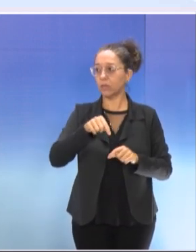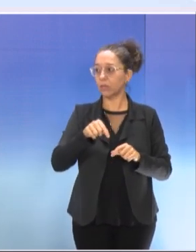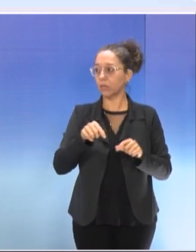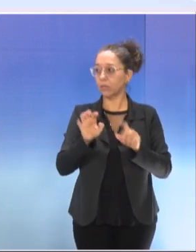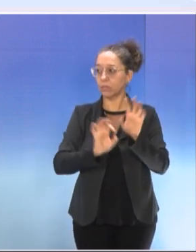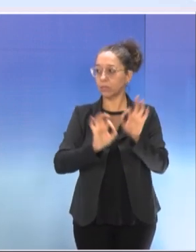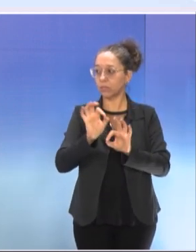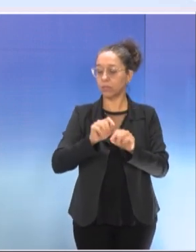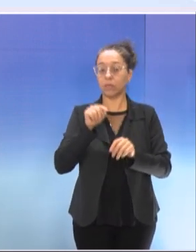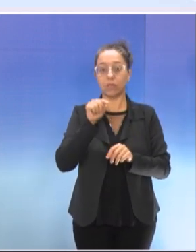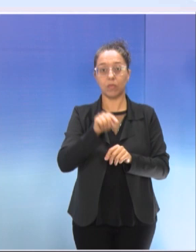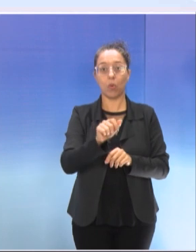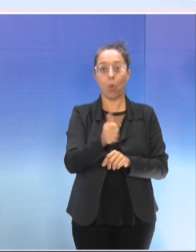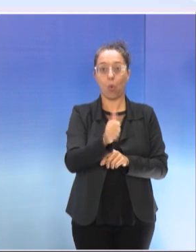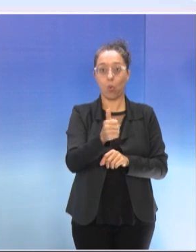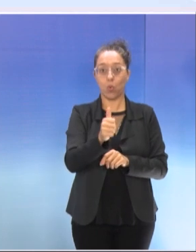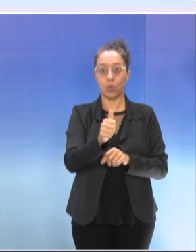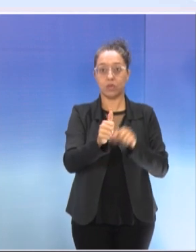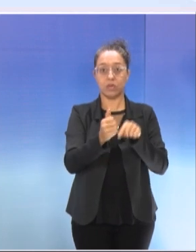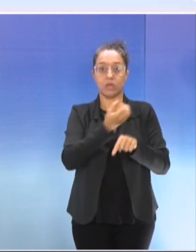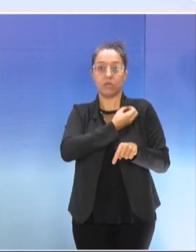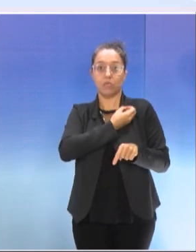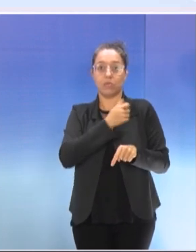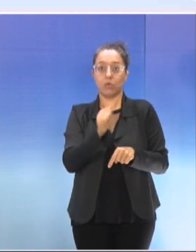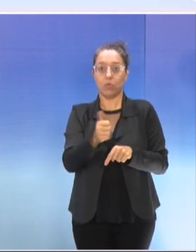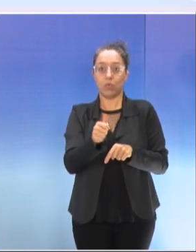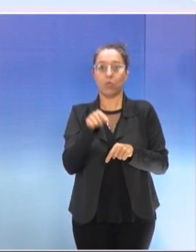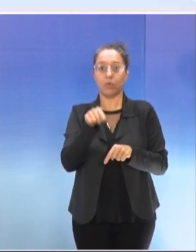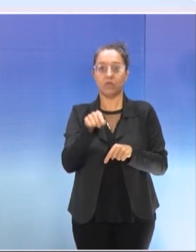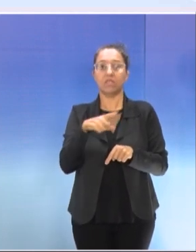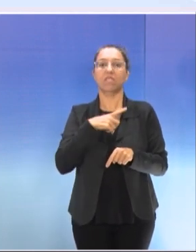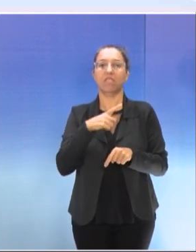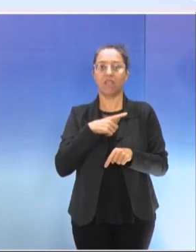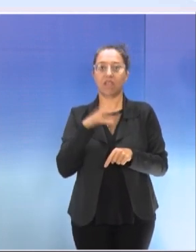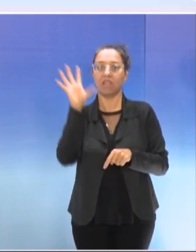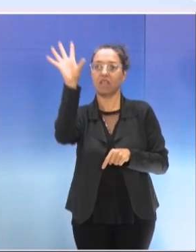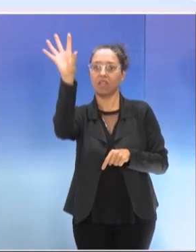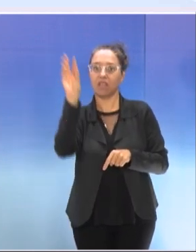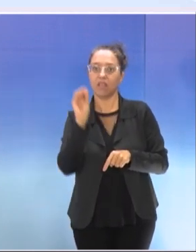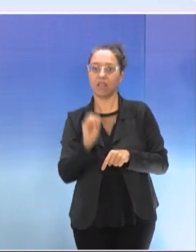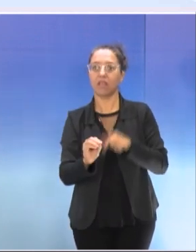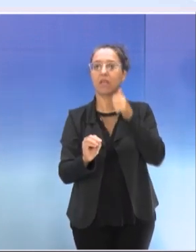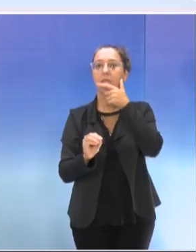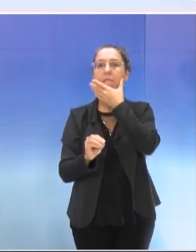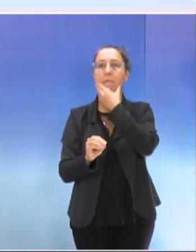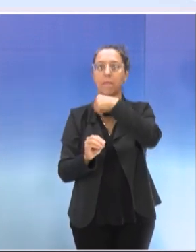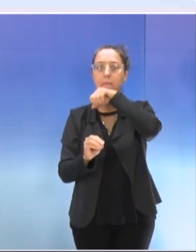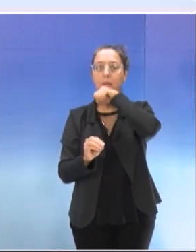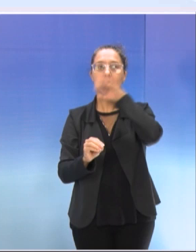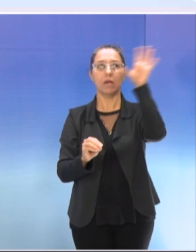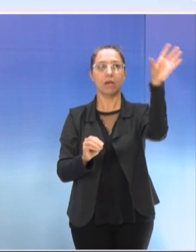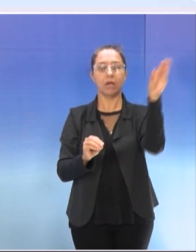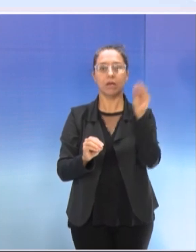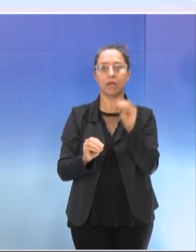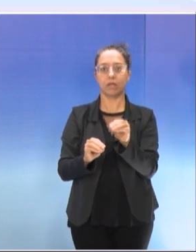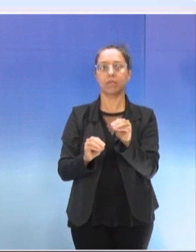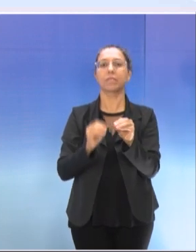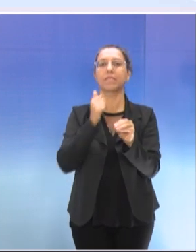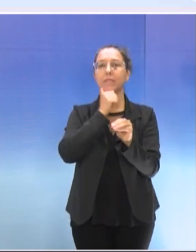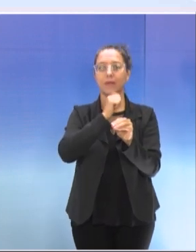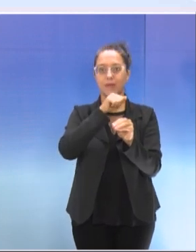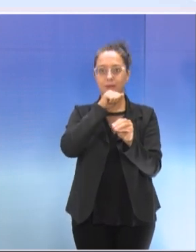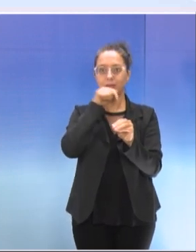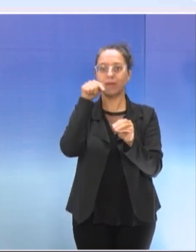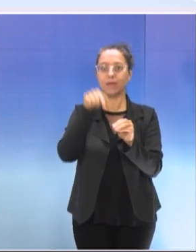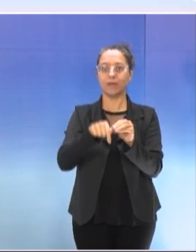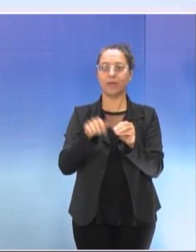esse indivíduo 11, ele herdou aqui, ó, um genótipo do pai, azim, um genótipo da mãe, azim, e o